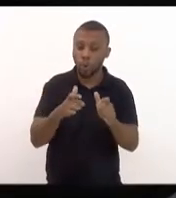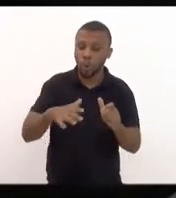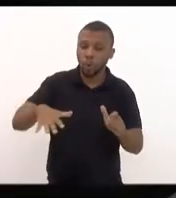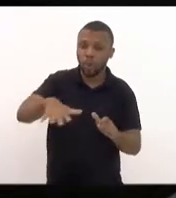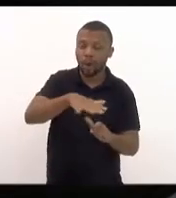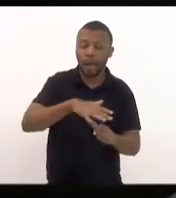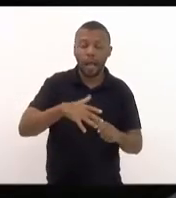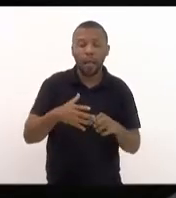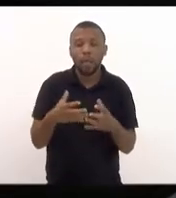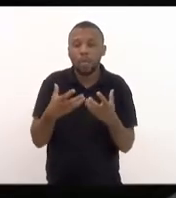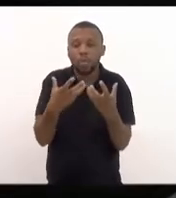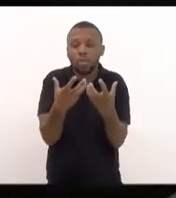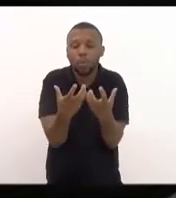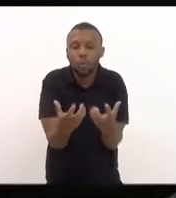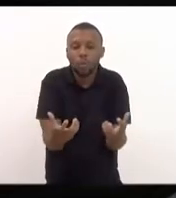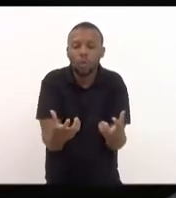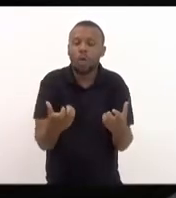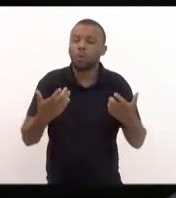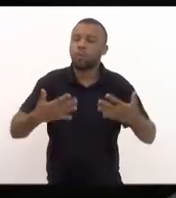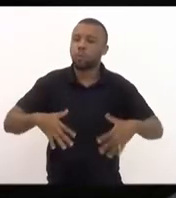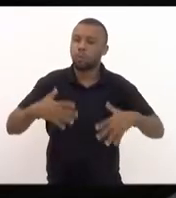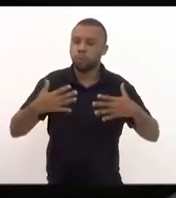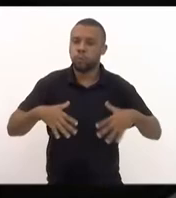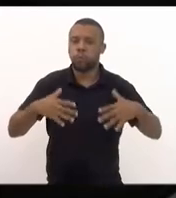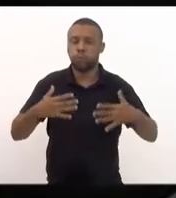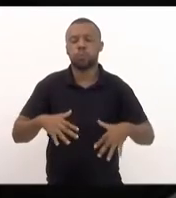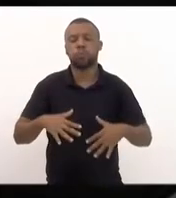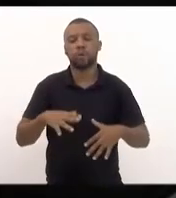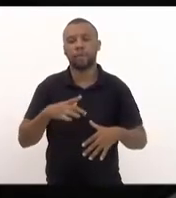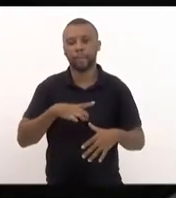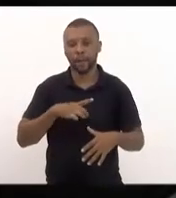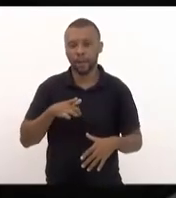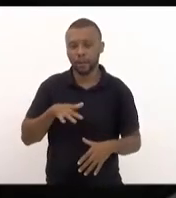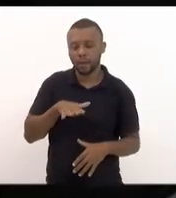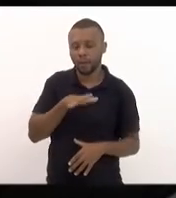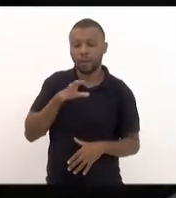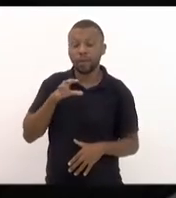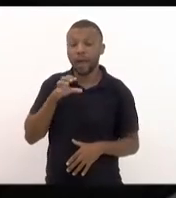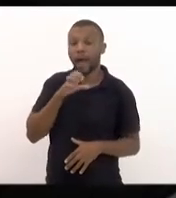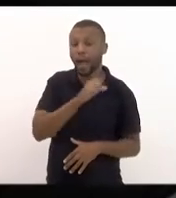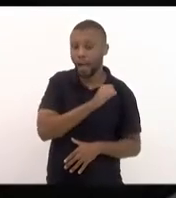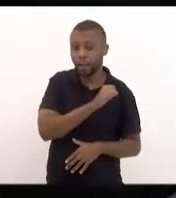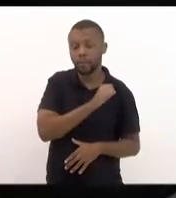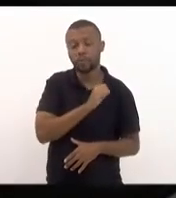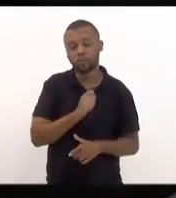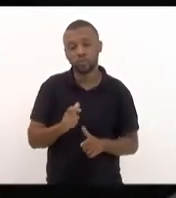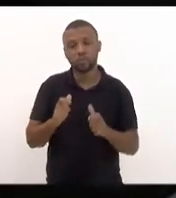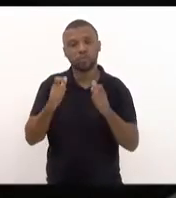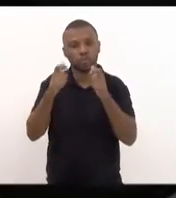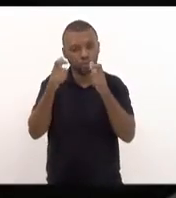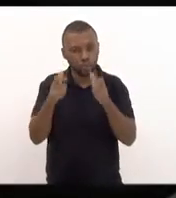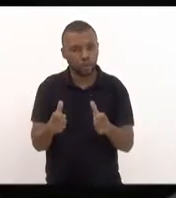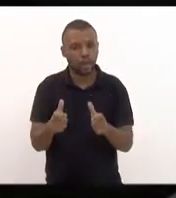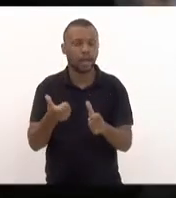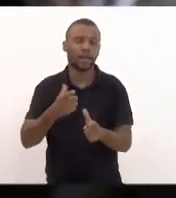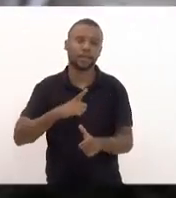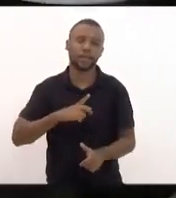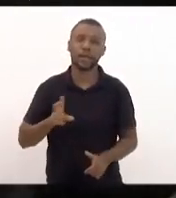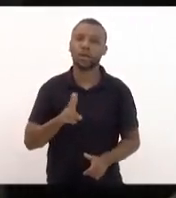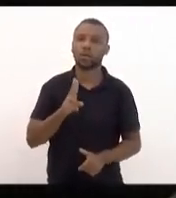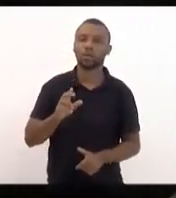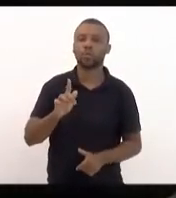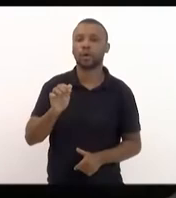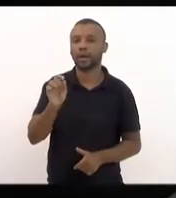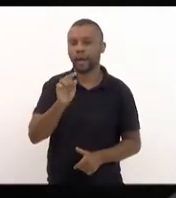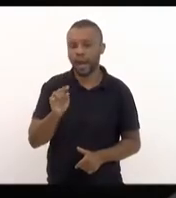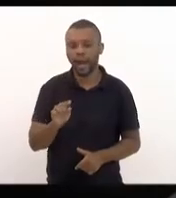adensado, altamente antropizado, para ele passar de forma mais rápida, que um lugar que você tem uma dispersão, né, dos gases providos